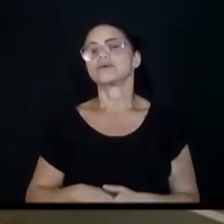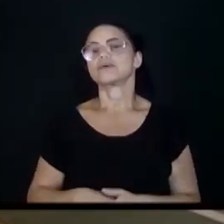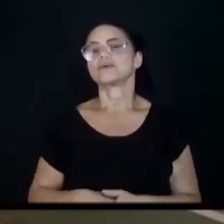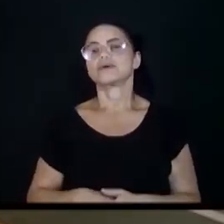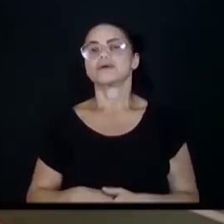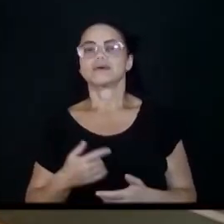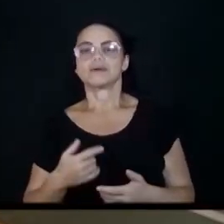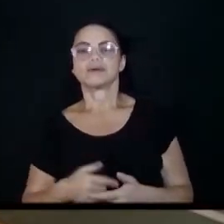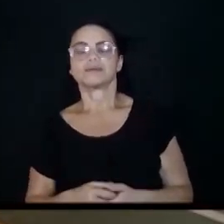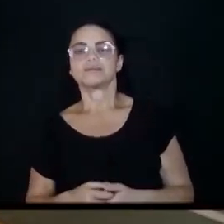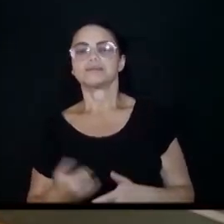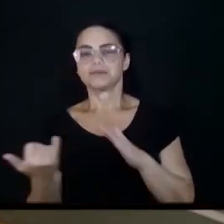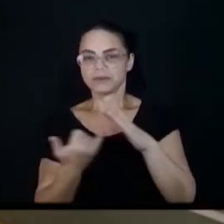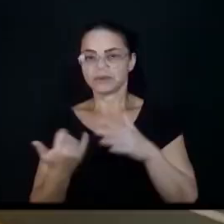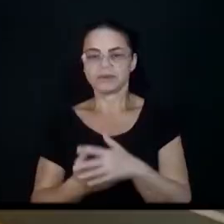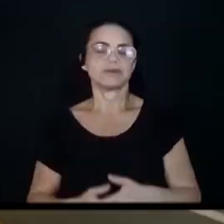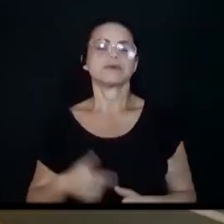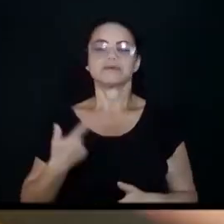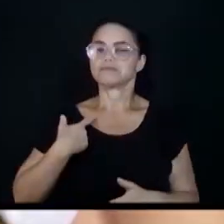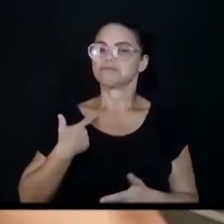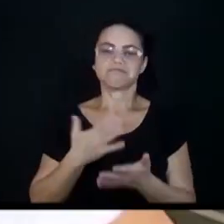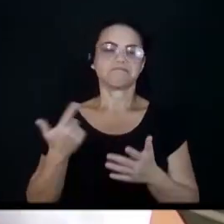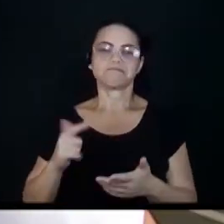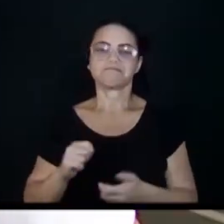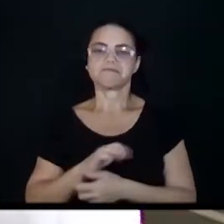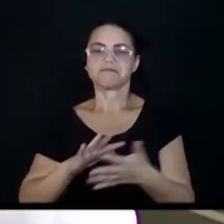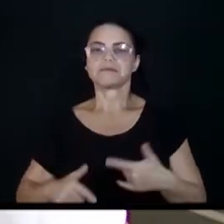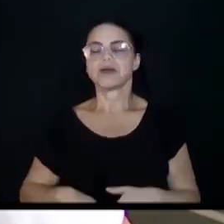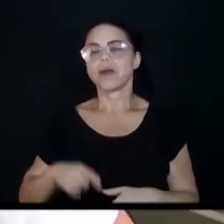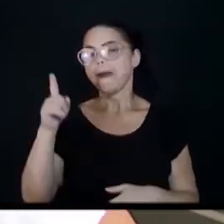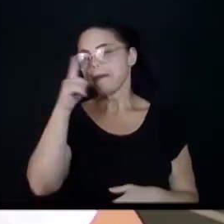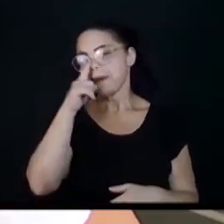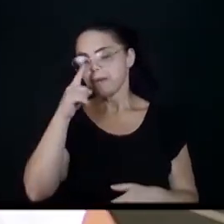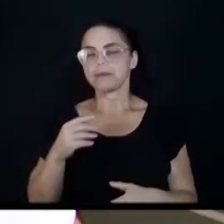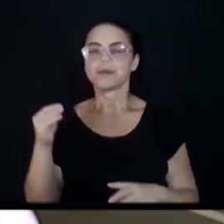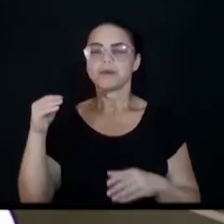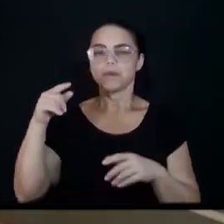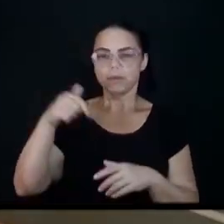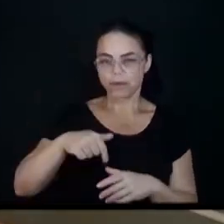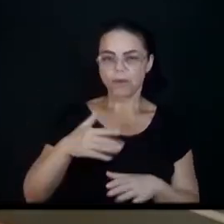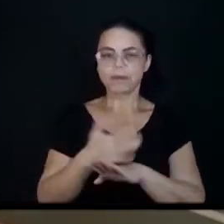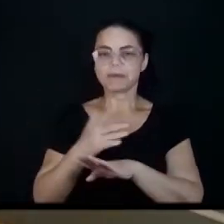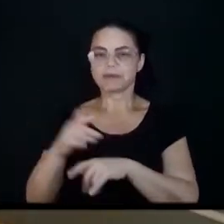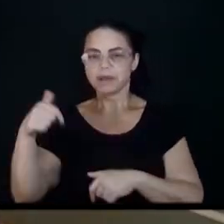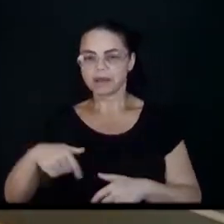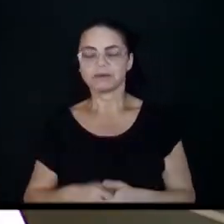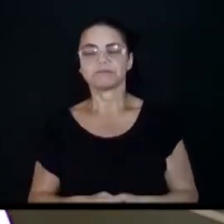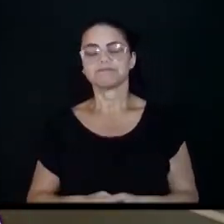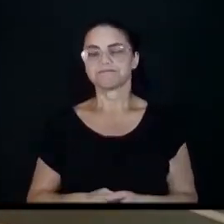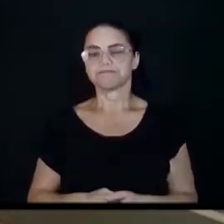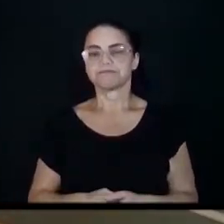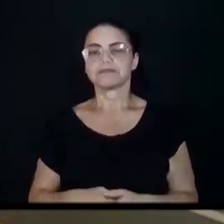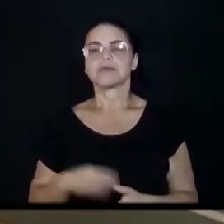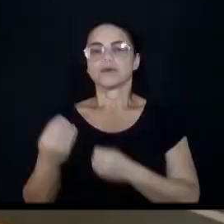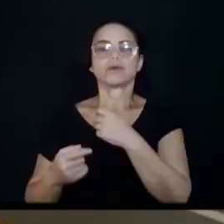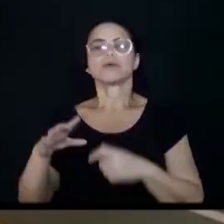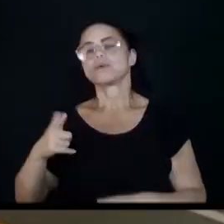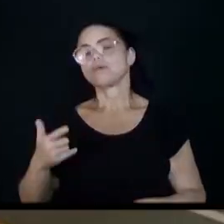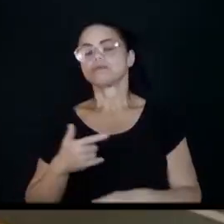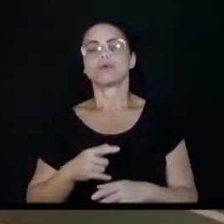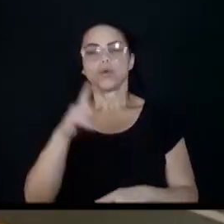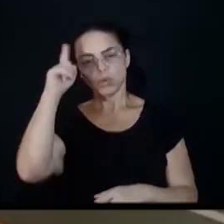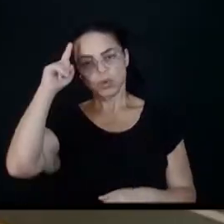ter muita atividade, aí minha mãe me colocou aqui. E para você, como que tem sido, como que é a sua rotina aqui